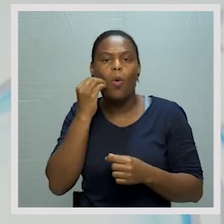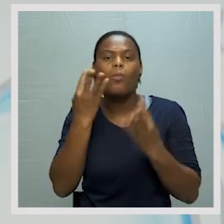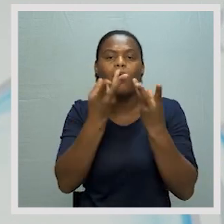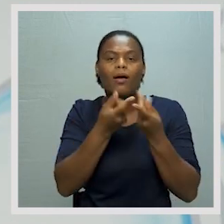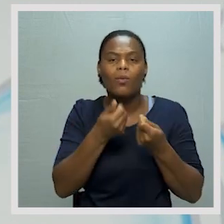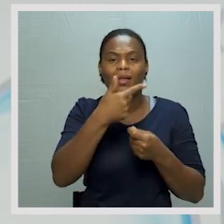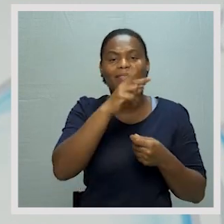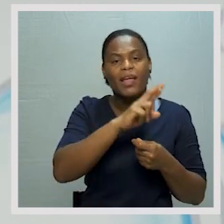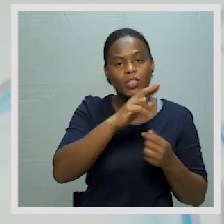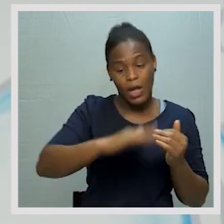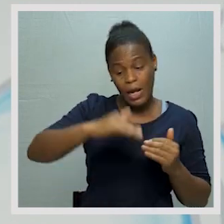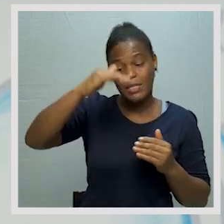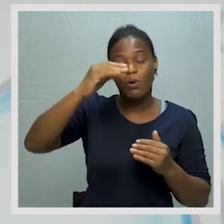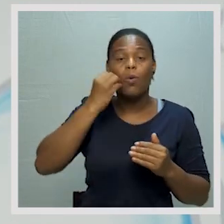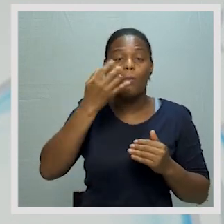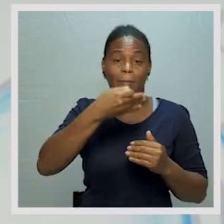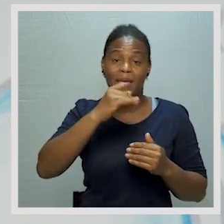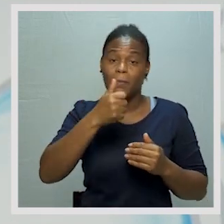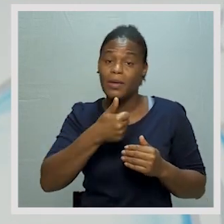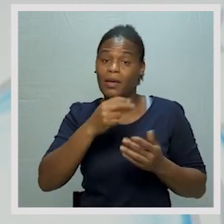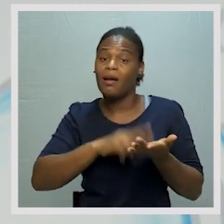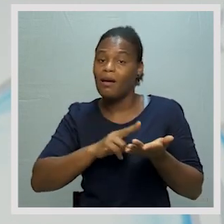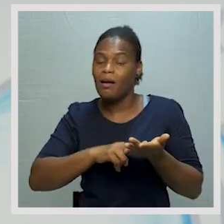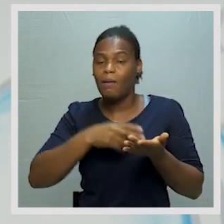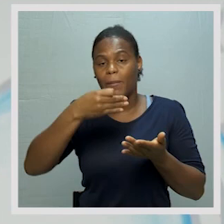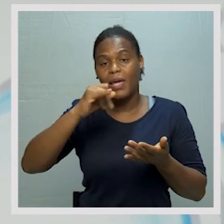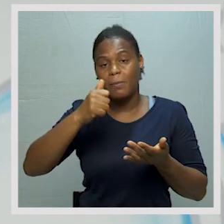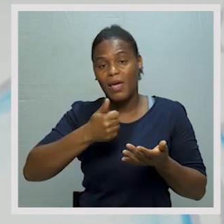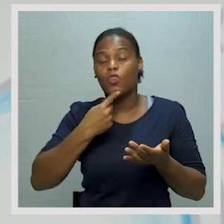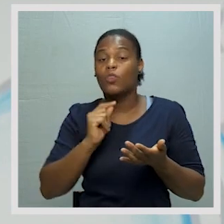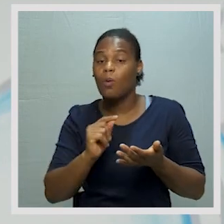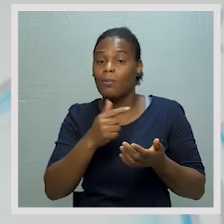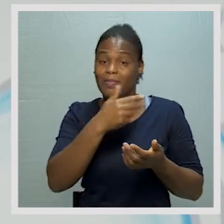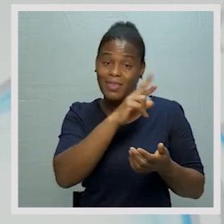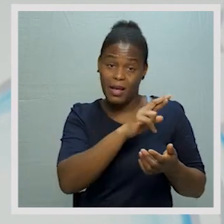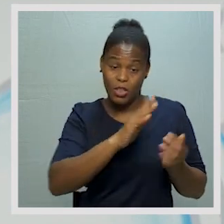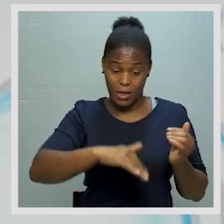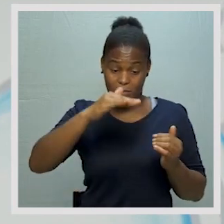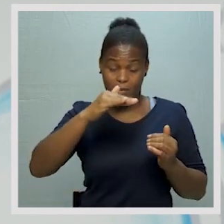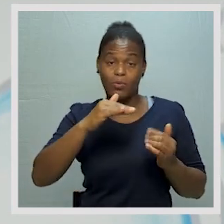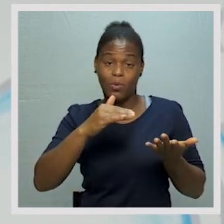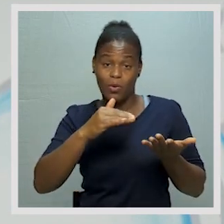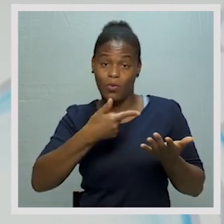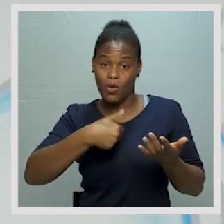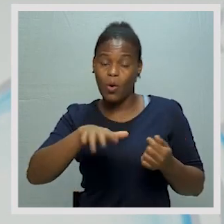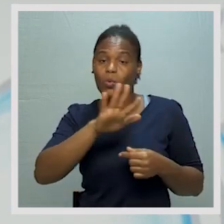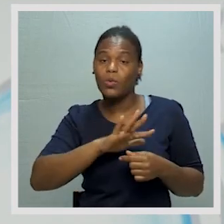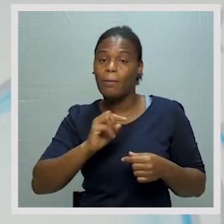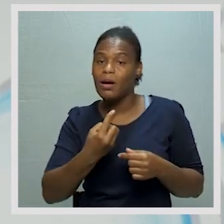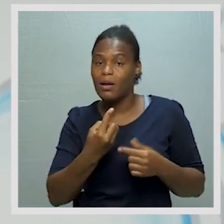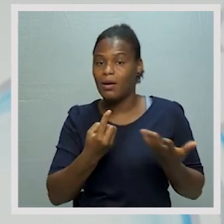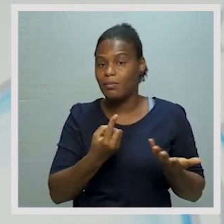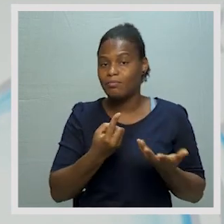que se calcula a taxa de crescimento do PIB real e do PIB nominal, que a taxa de crescimento que nós